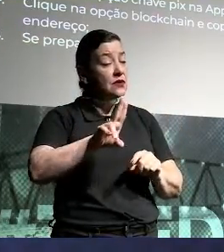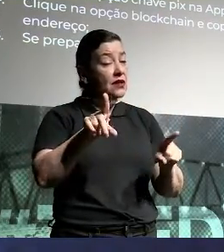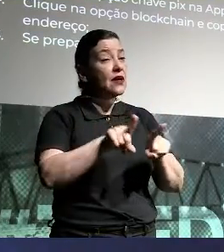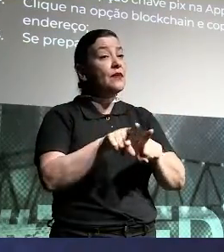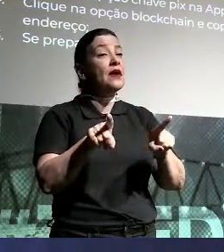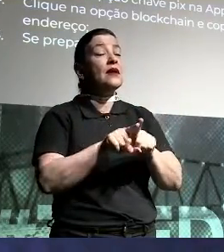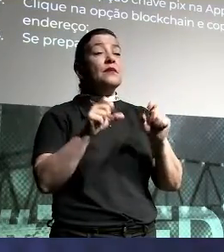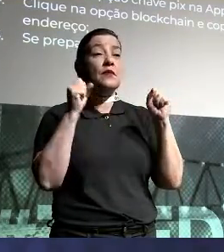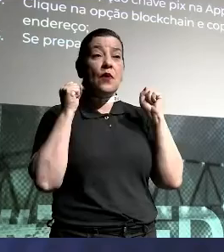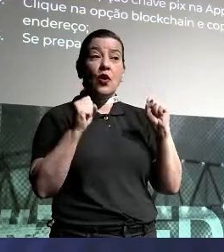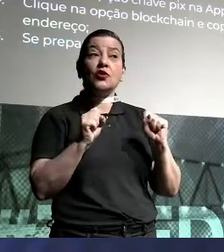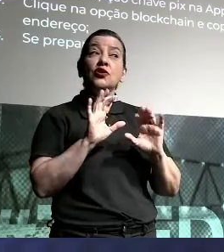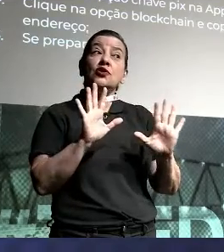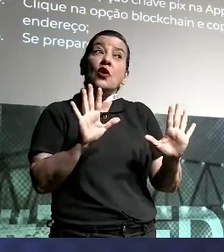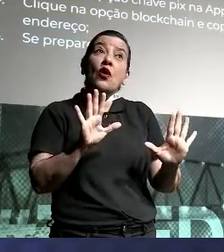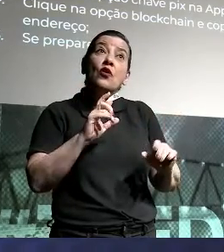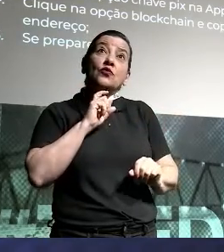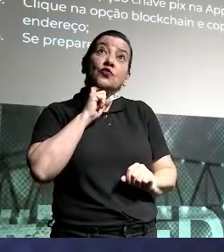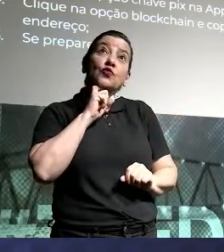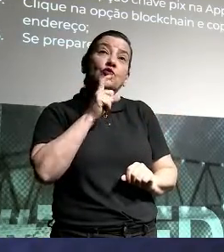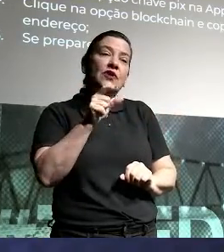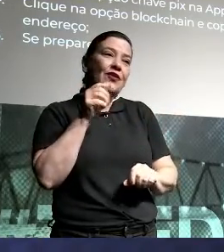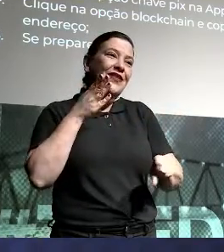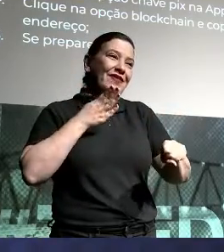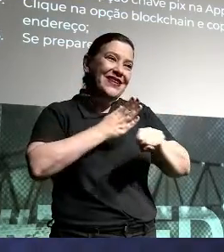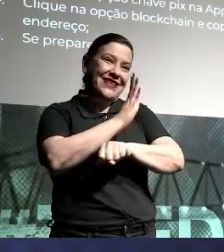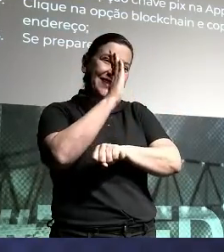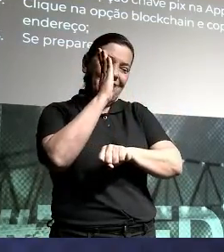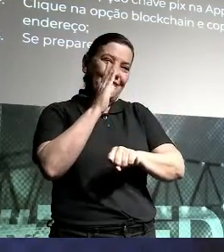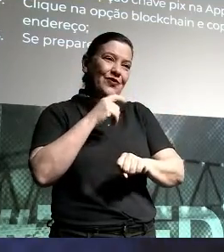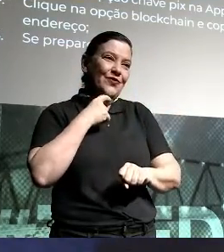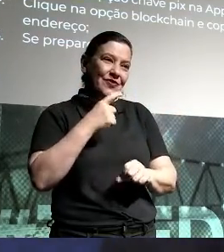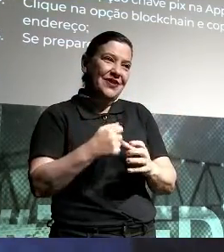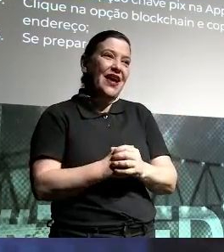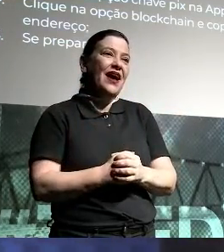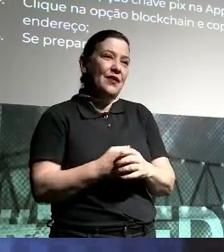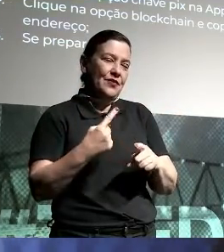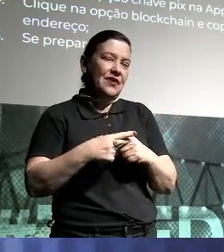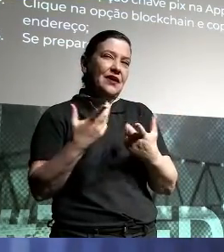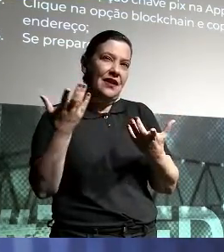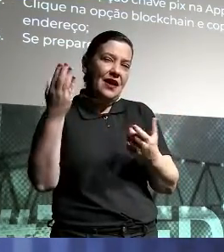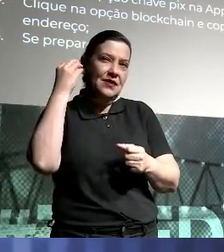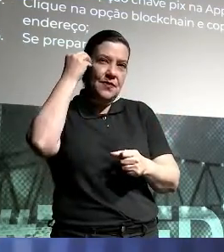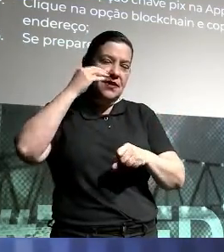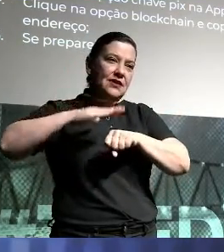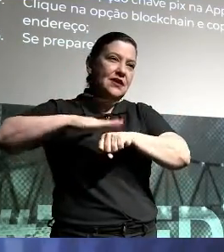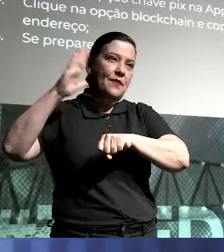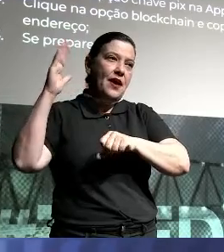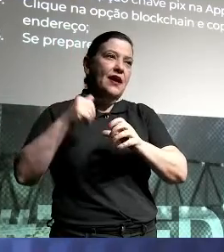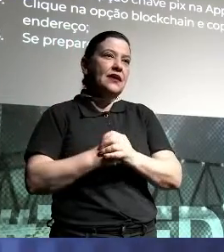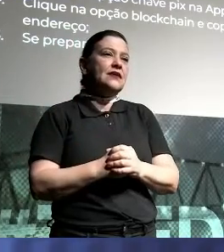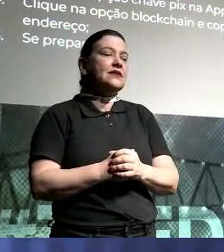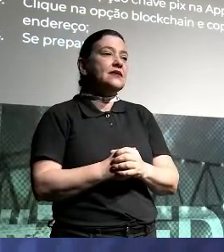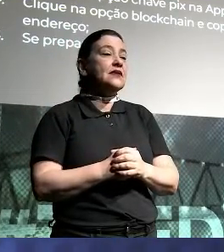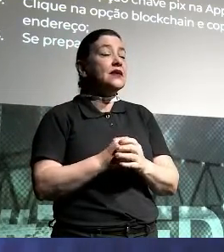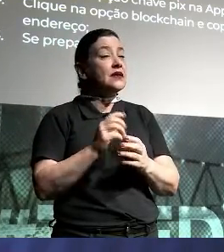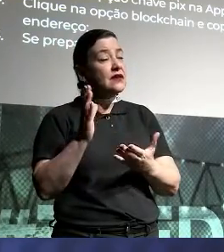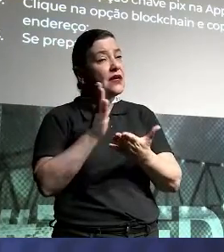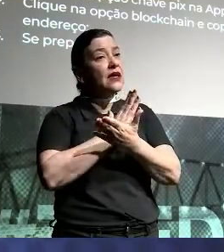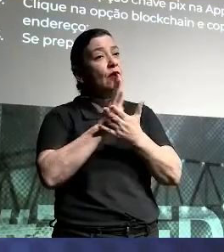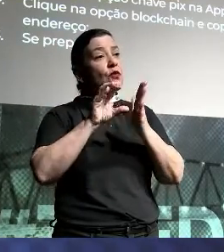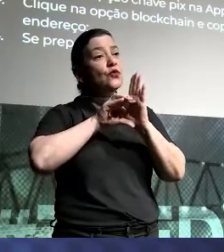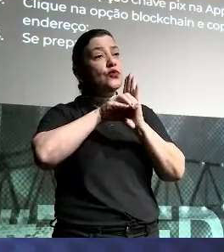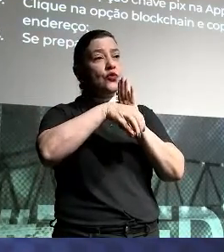também. Tá? Você só não consegue se tornar um validador, um minerador que o pessoal conhece mais. Né? A gente tem alguns conceitos